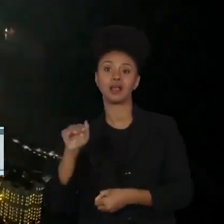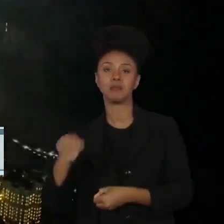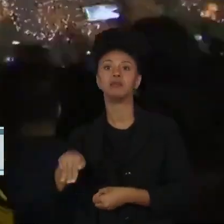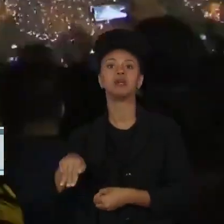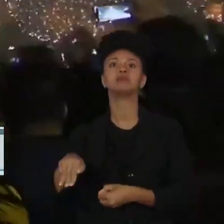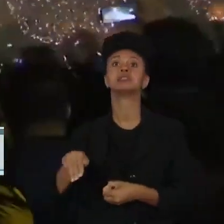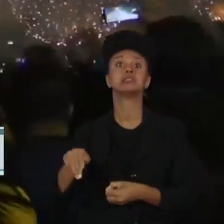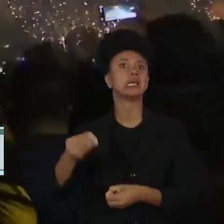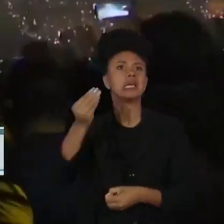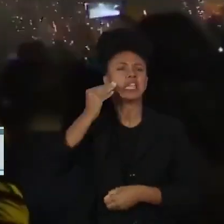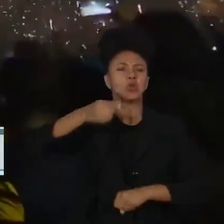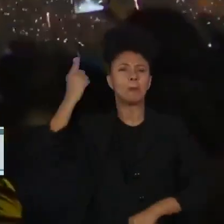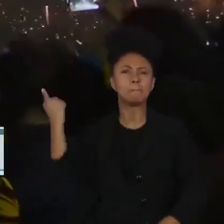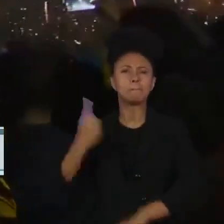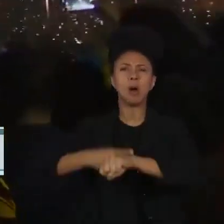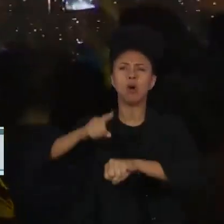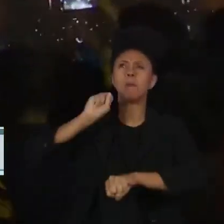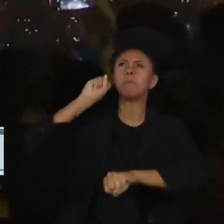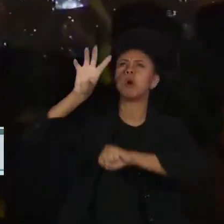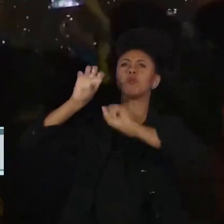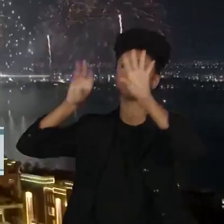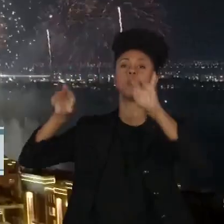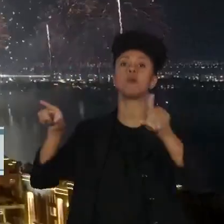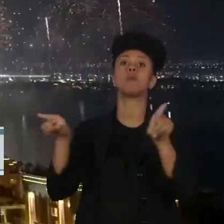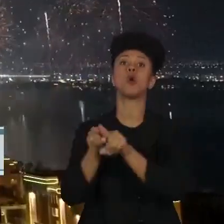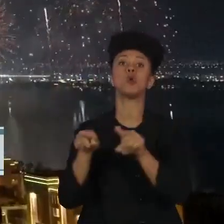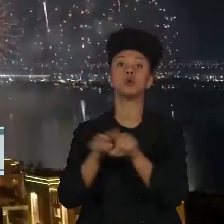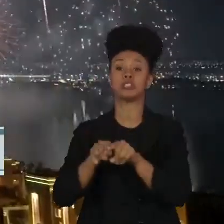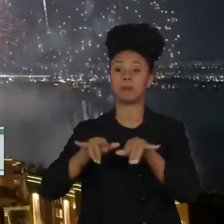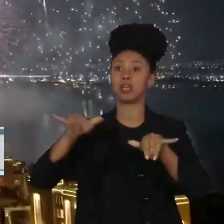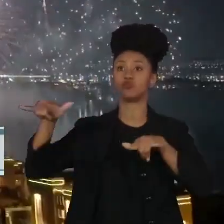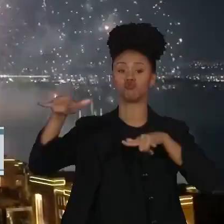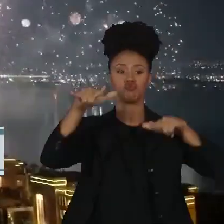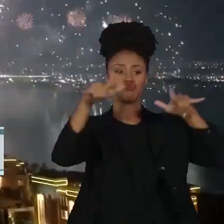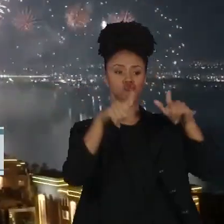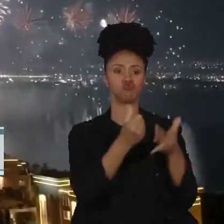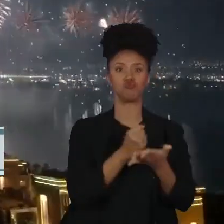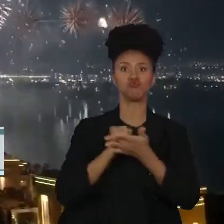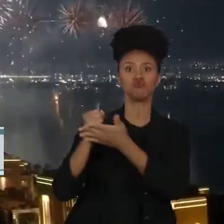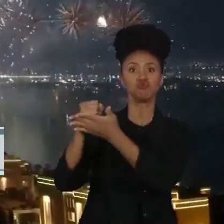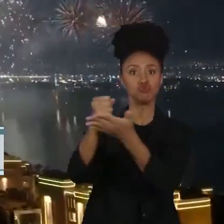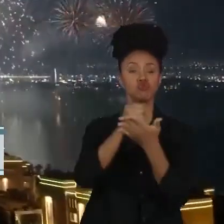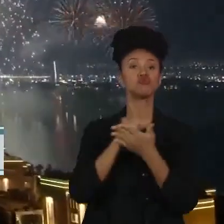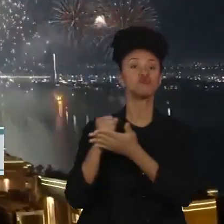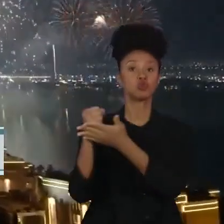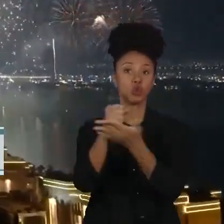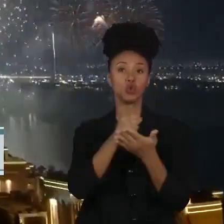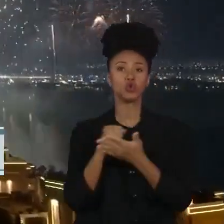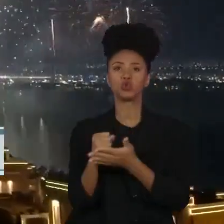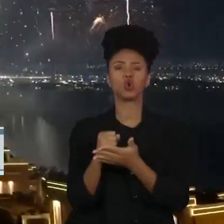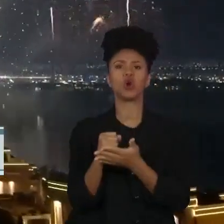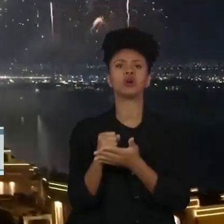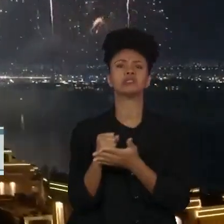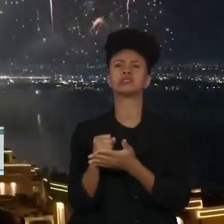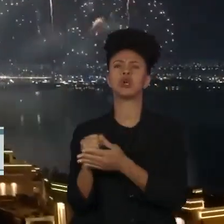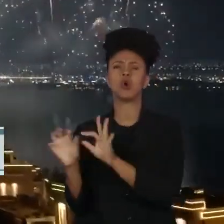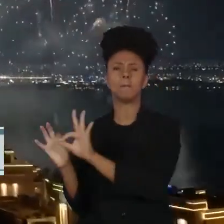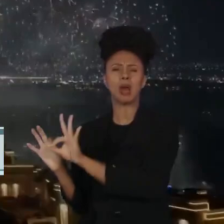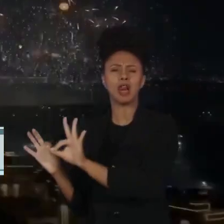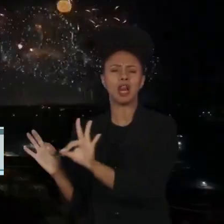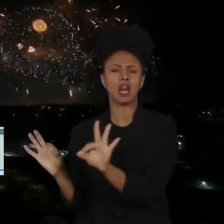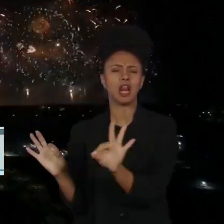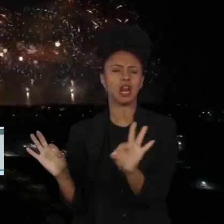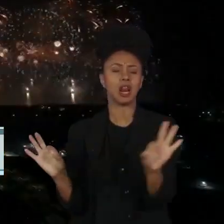bater recorde. Mais de 1.000 drones foram usados no show pirotécnico, que se estendeu por 4,5 km